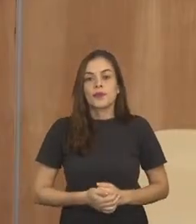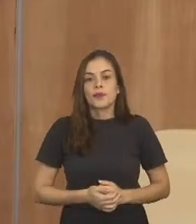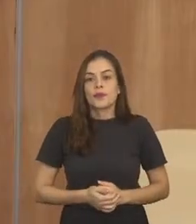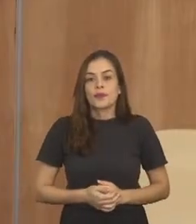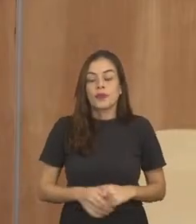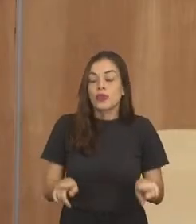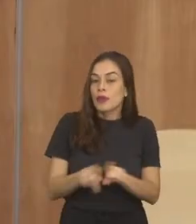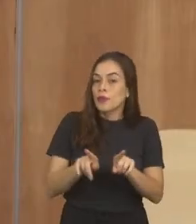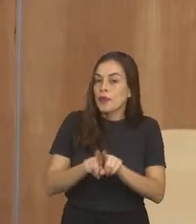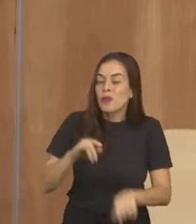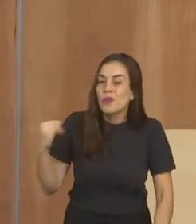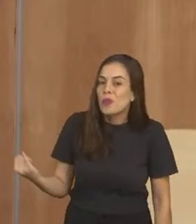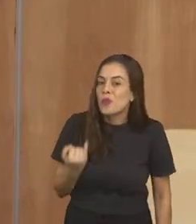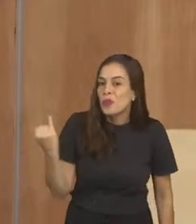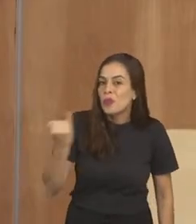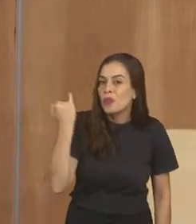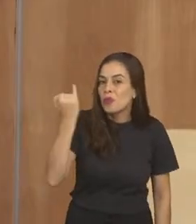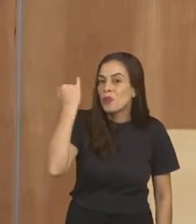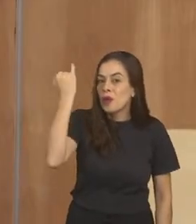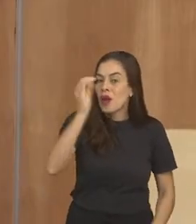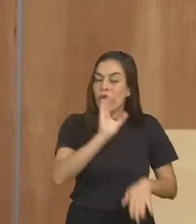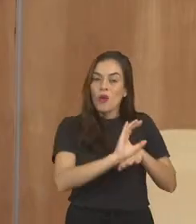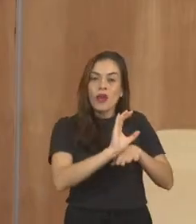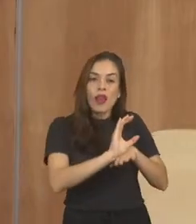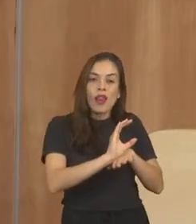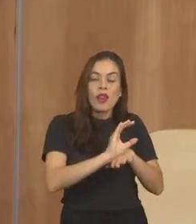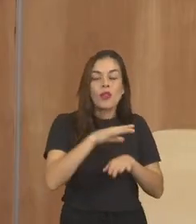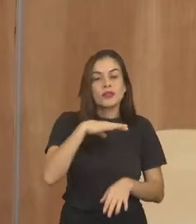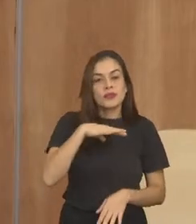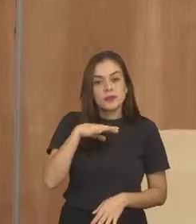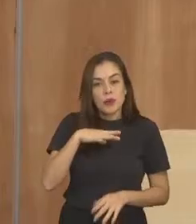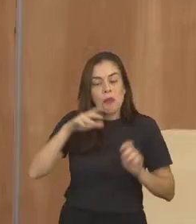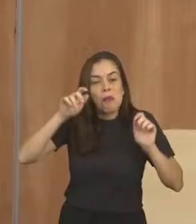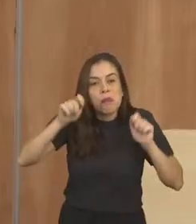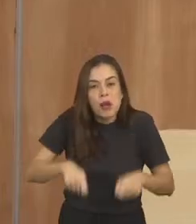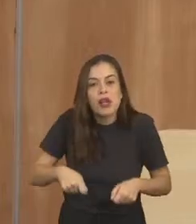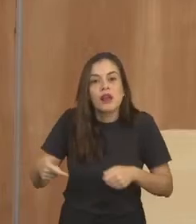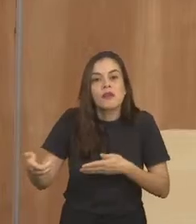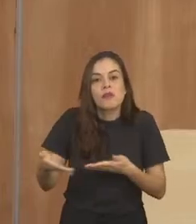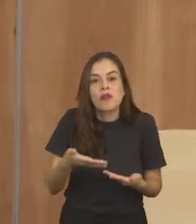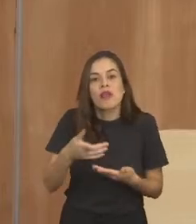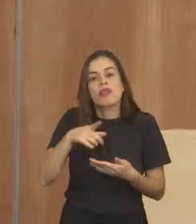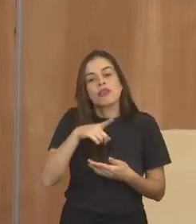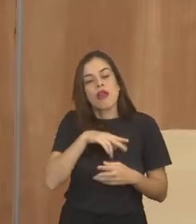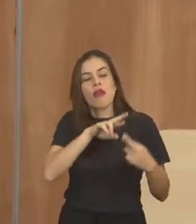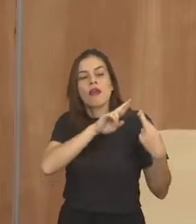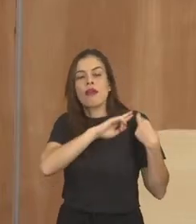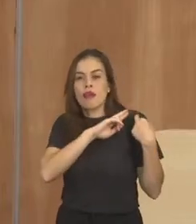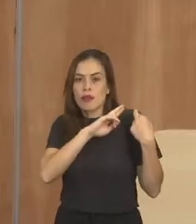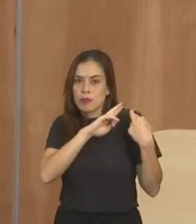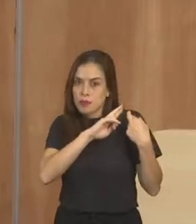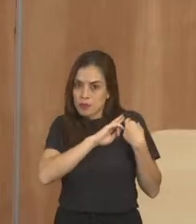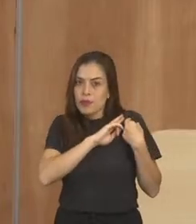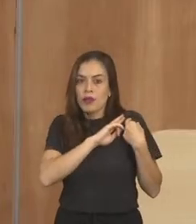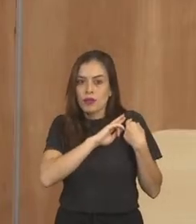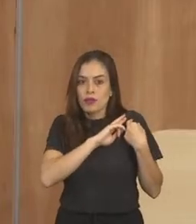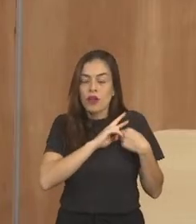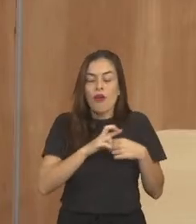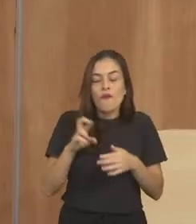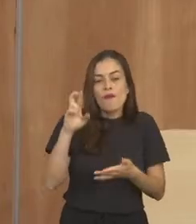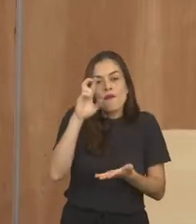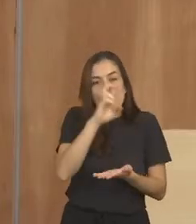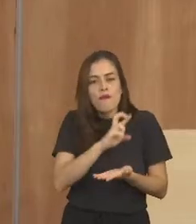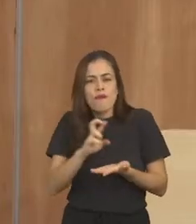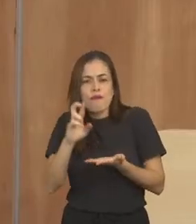questão importante mencionar aqui, que os conselhos municipais competentes, eles serão responsáveis por